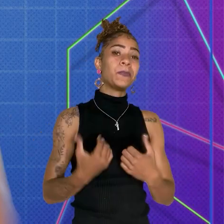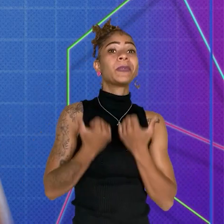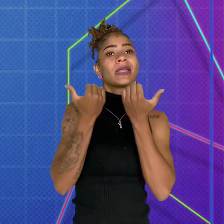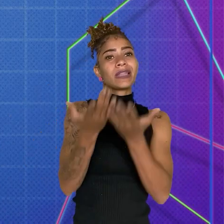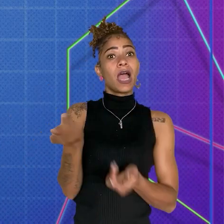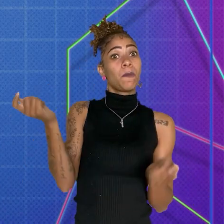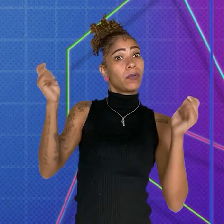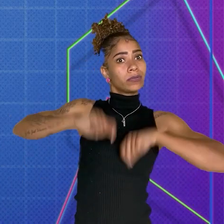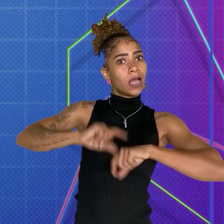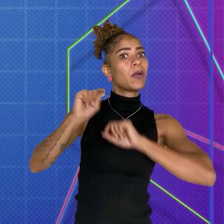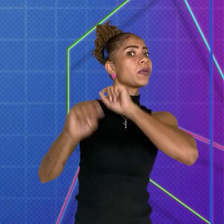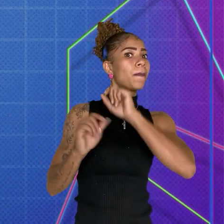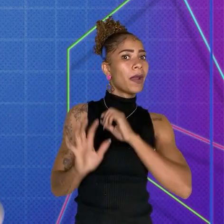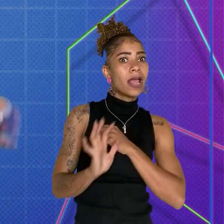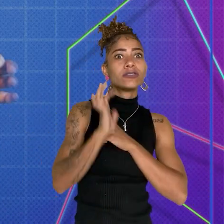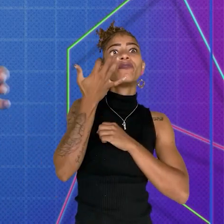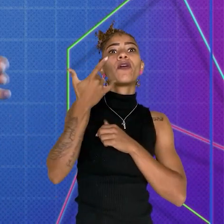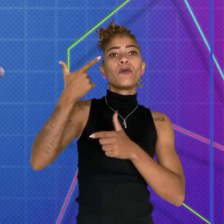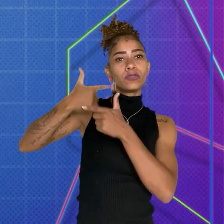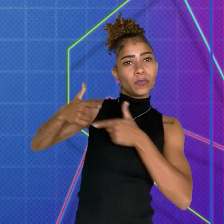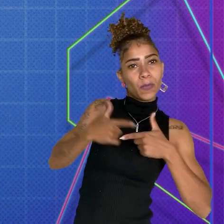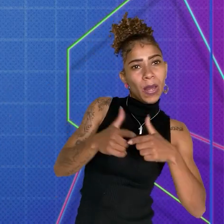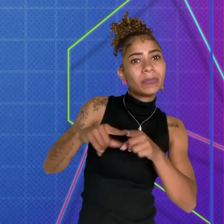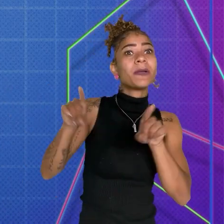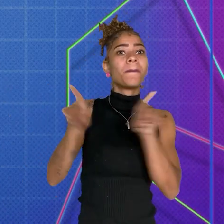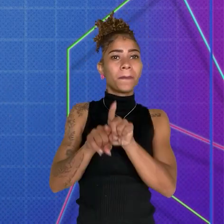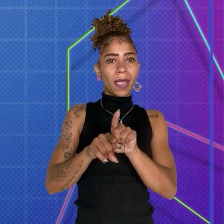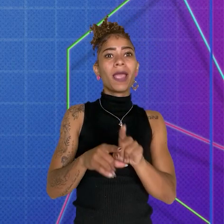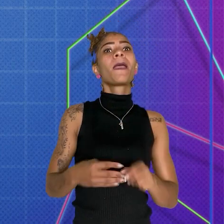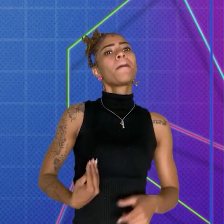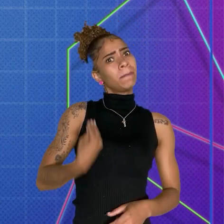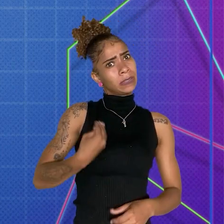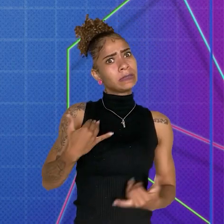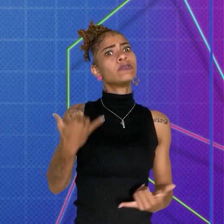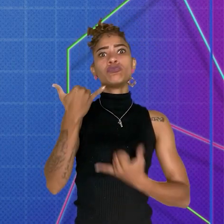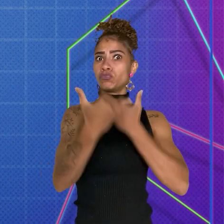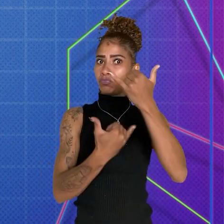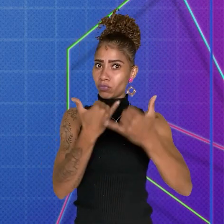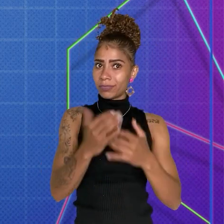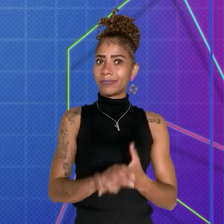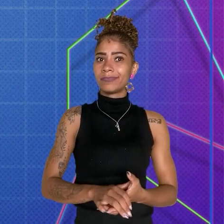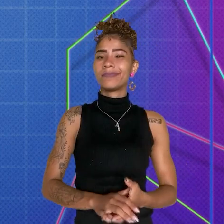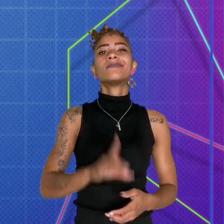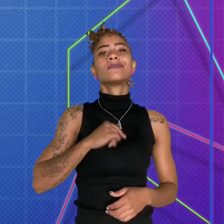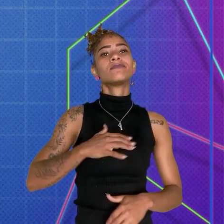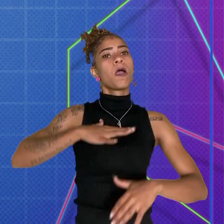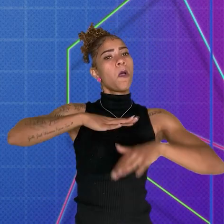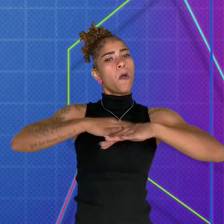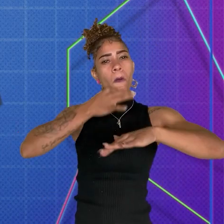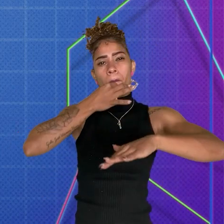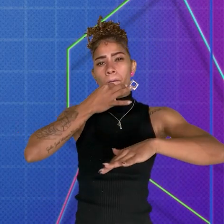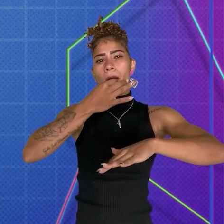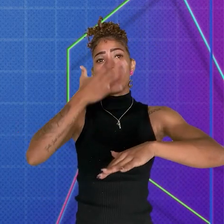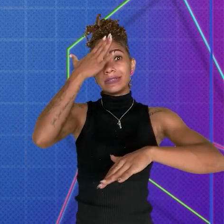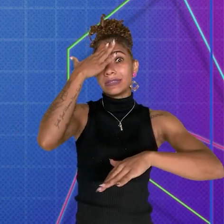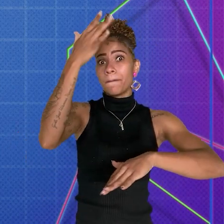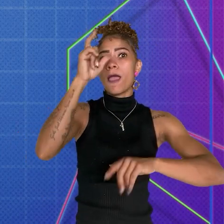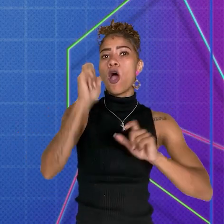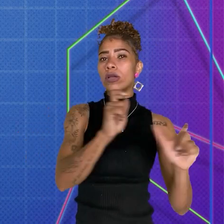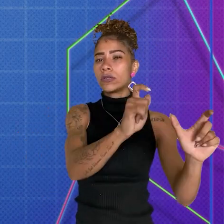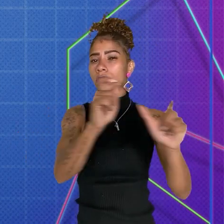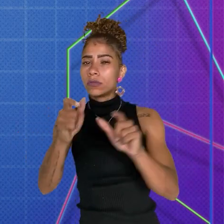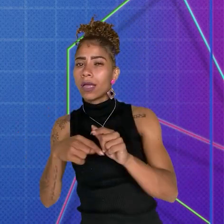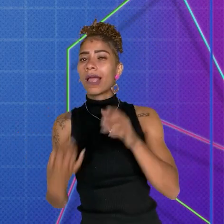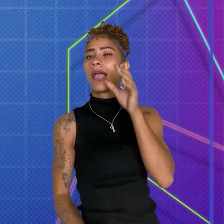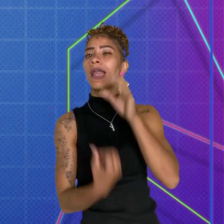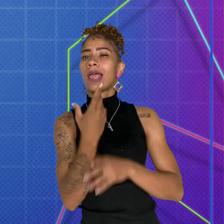em que oferece novas possibilidades para a resolução de problemas e enigmas presentes no jogo. O mapeamento de som de objetos pode ajudar